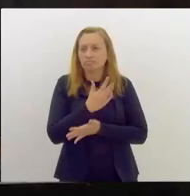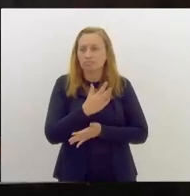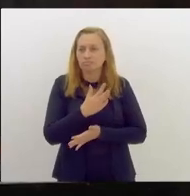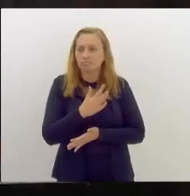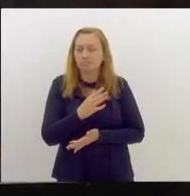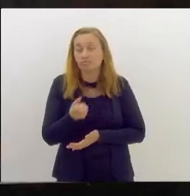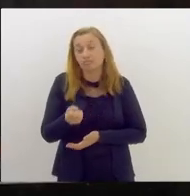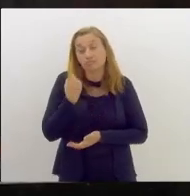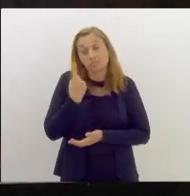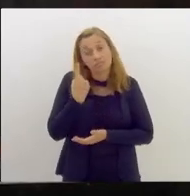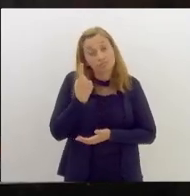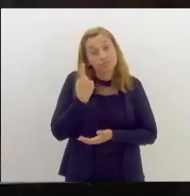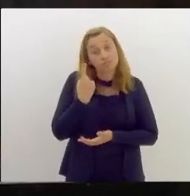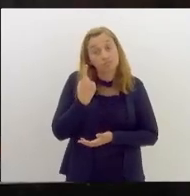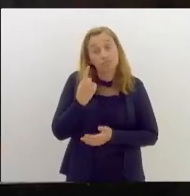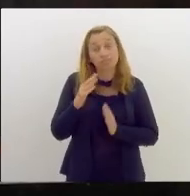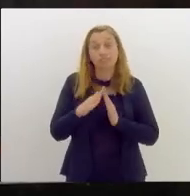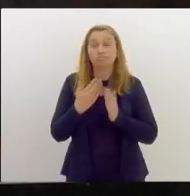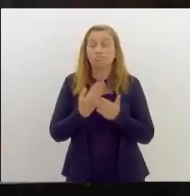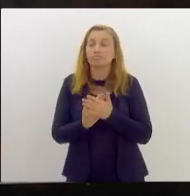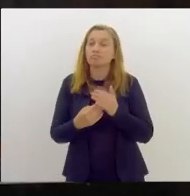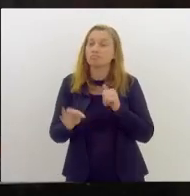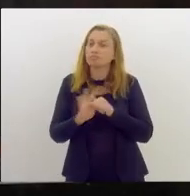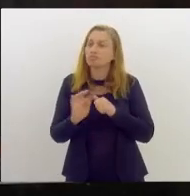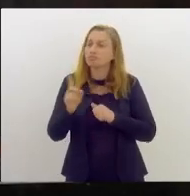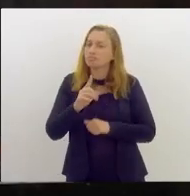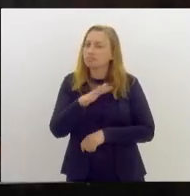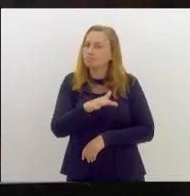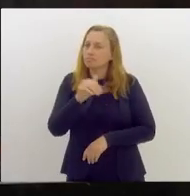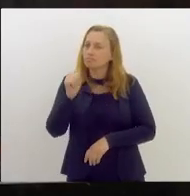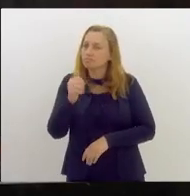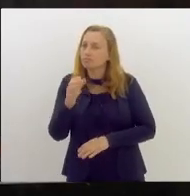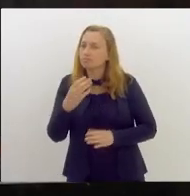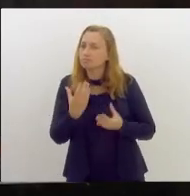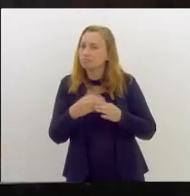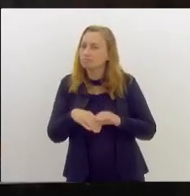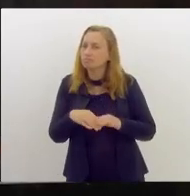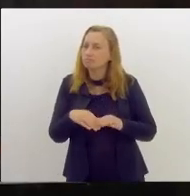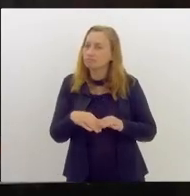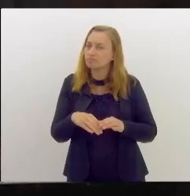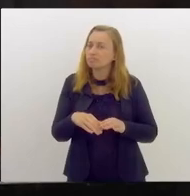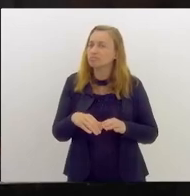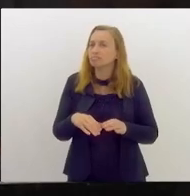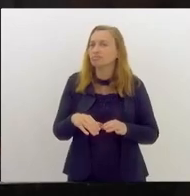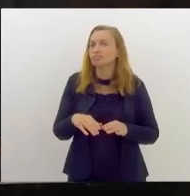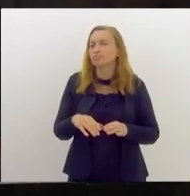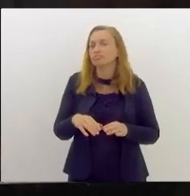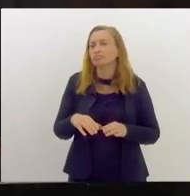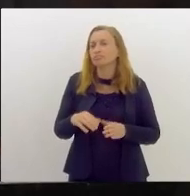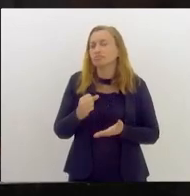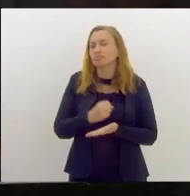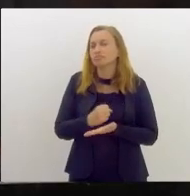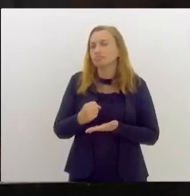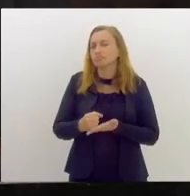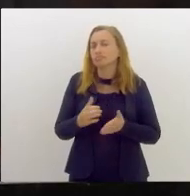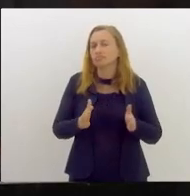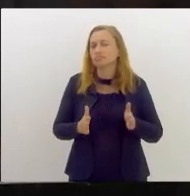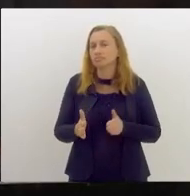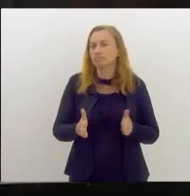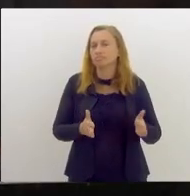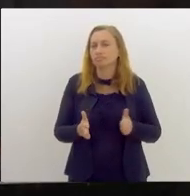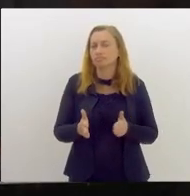estão estranhando o fato de café em vez de chamar os concursados desencadeou um processo de contratação temporária